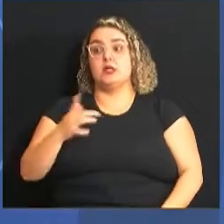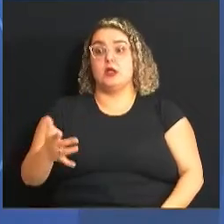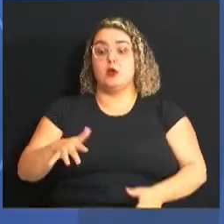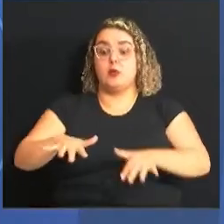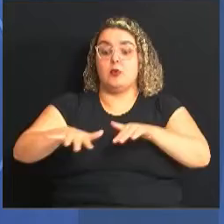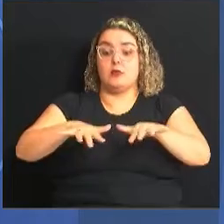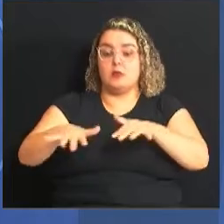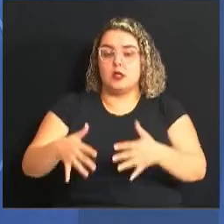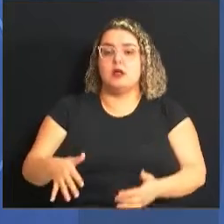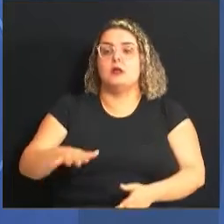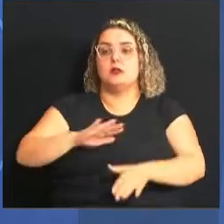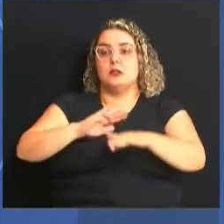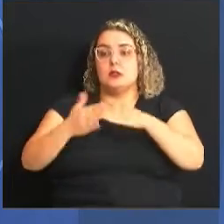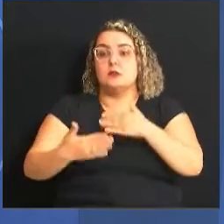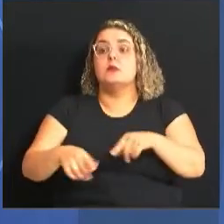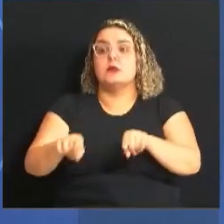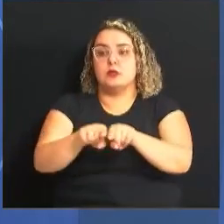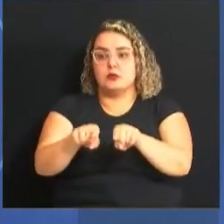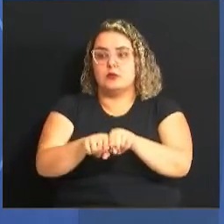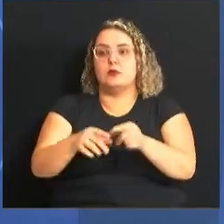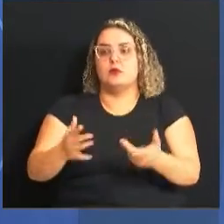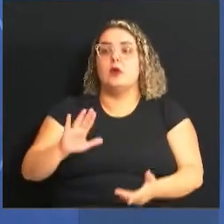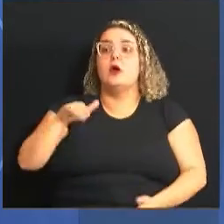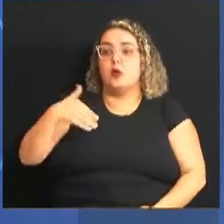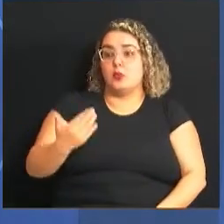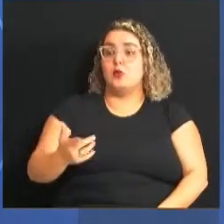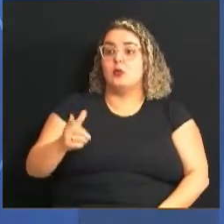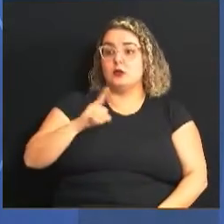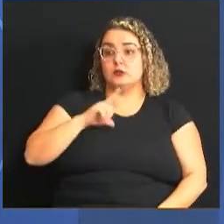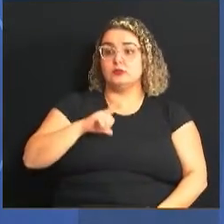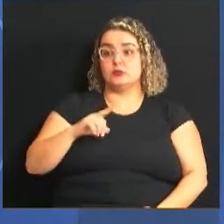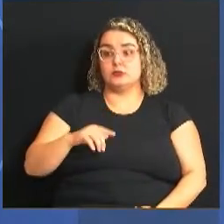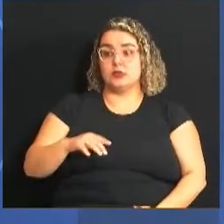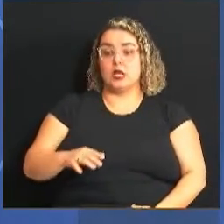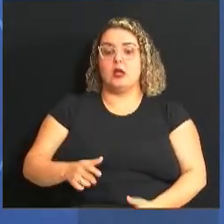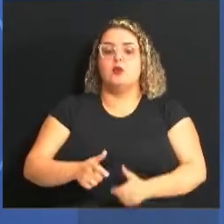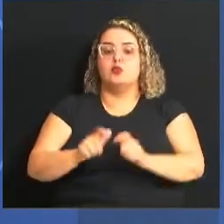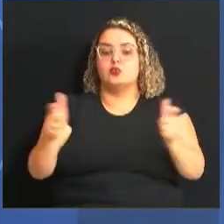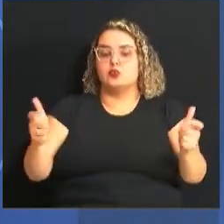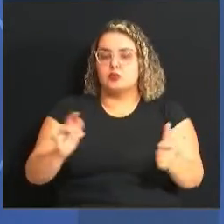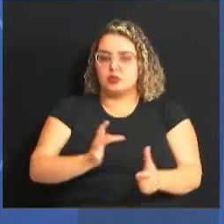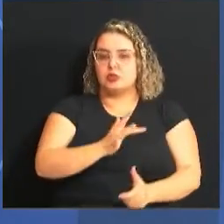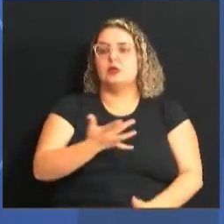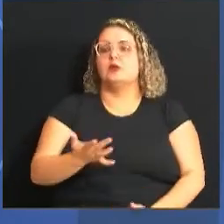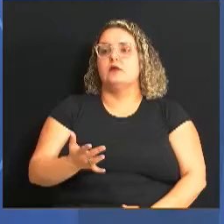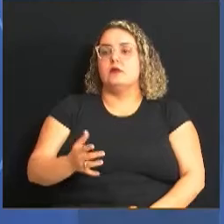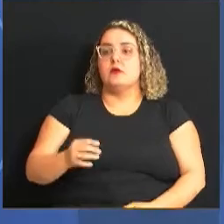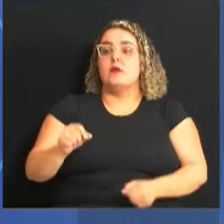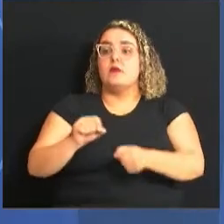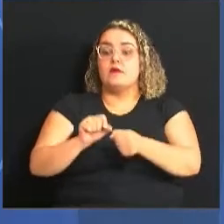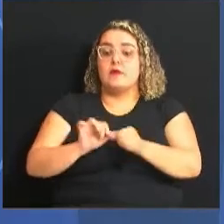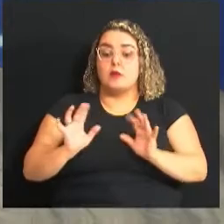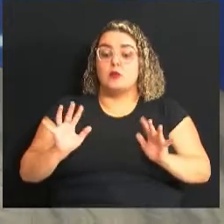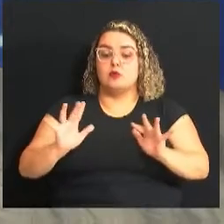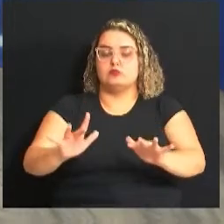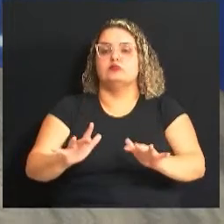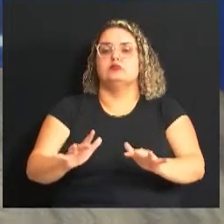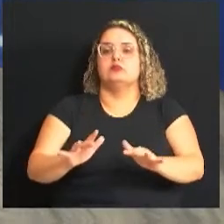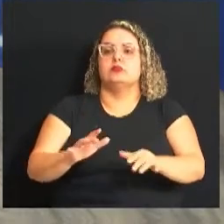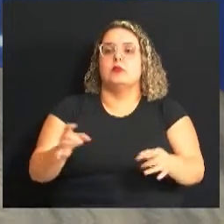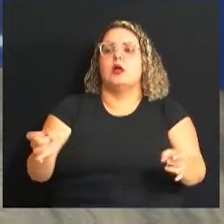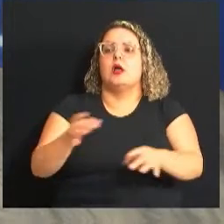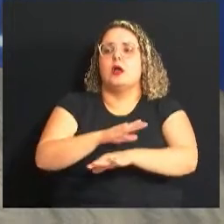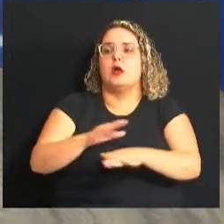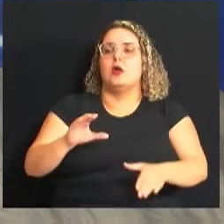movimentação nesses bairros, inclusive quando há essa incidência, os agentes de saúde fazem um mutirão para justamente acabar